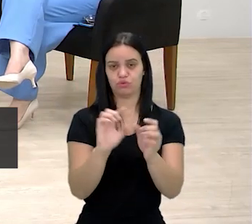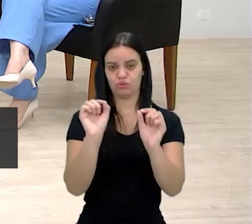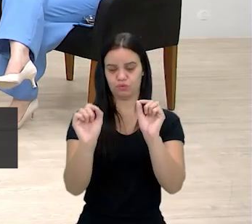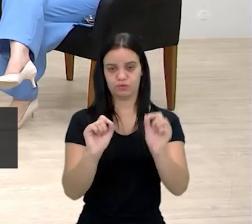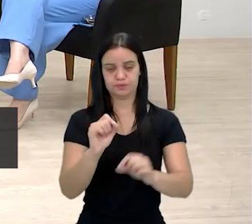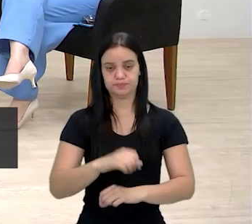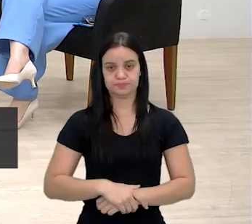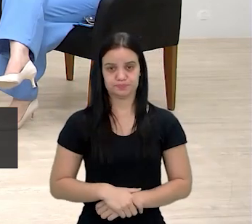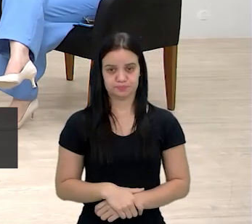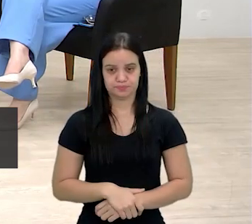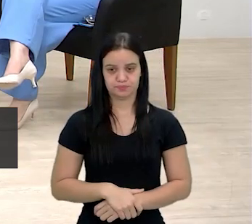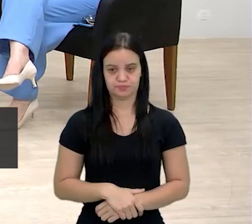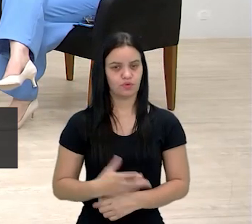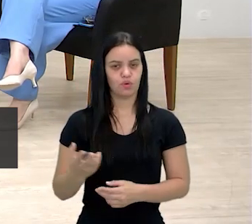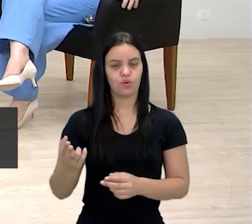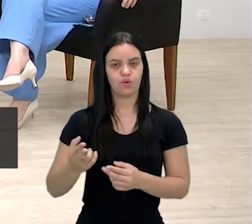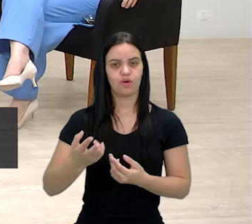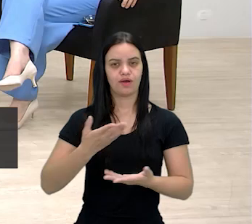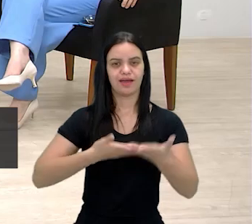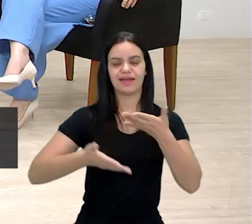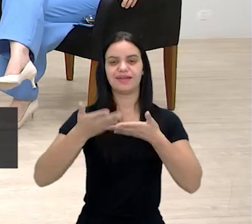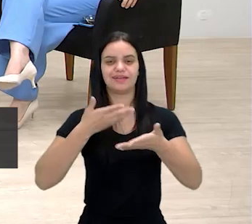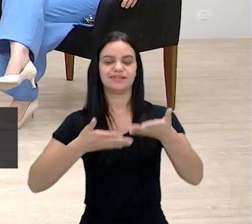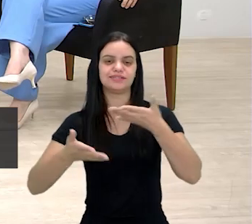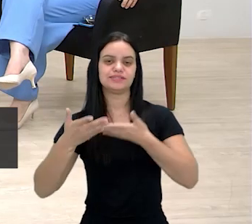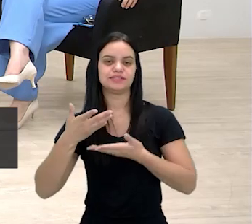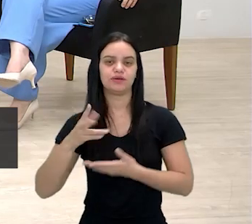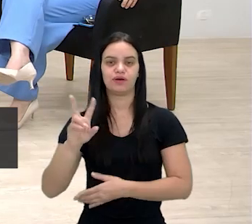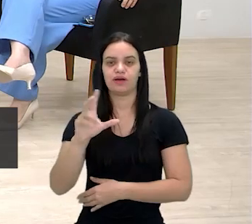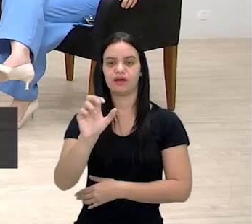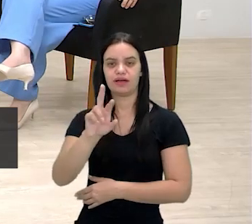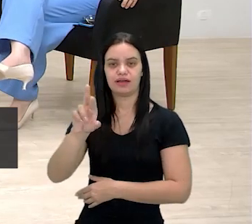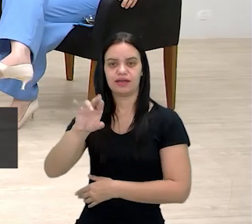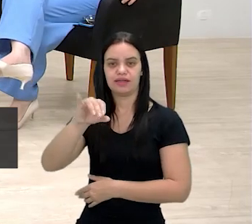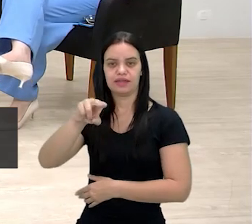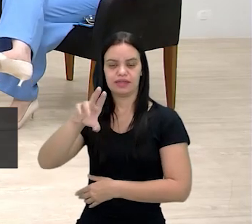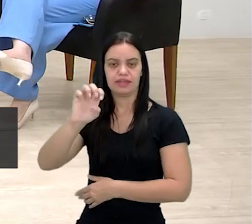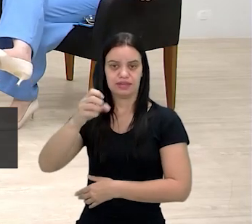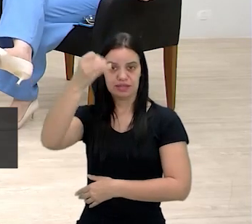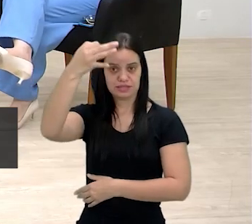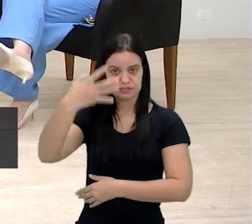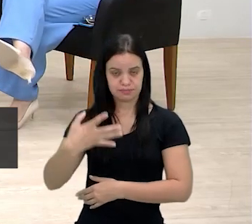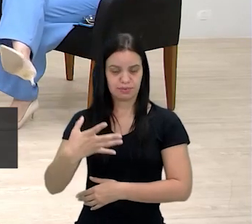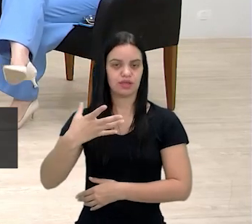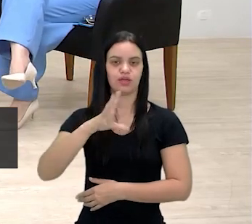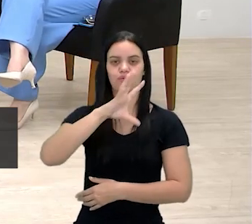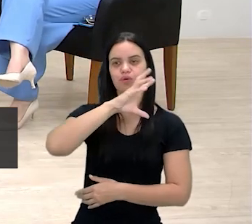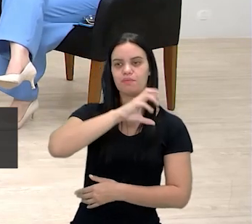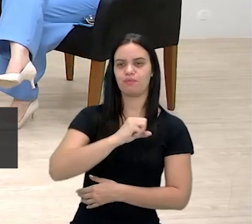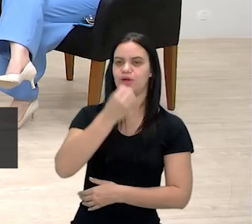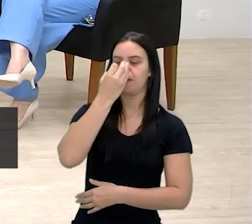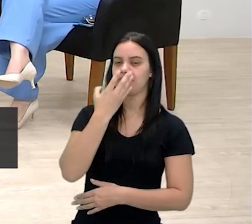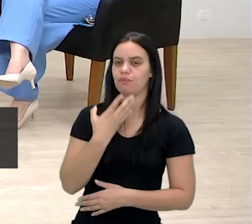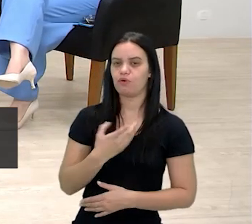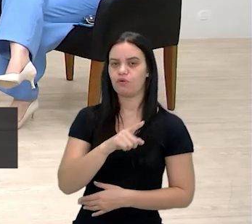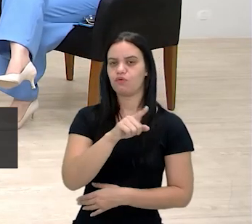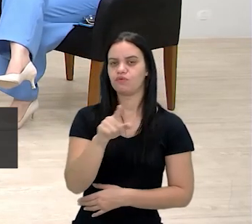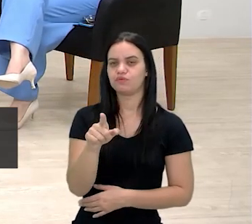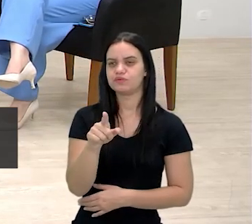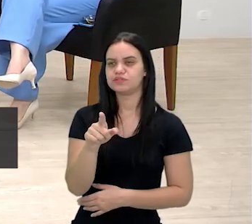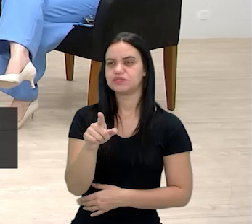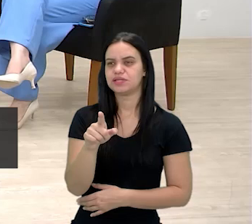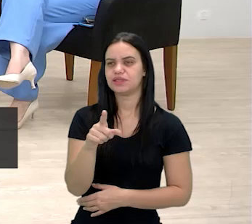bom. Com relação ao que a Karine falou, que o amor salvou, que o amor é redentor, e você me dá um